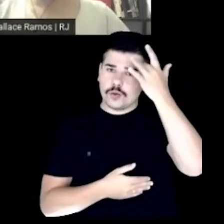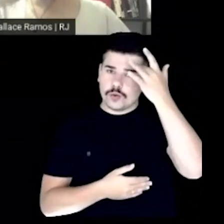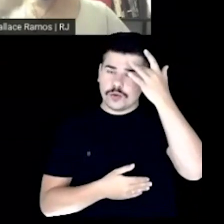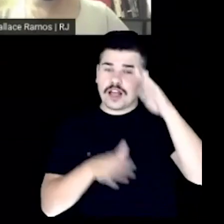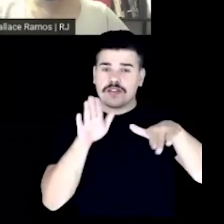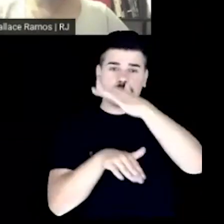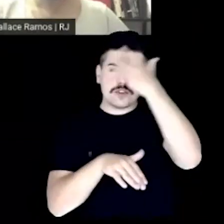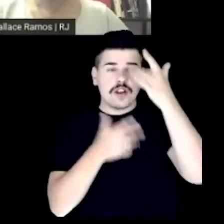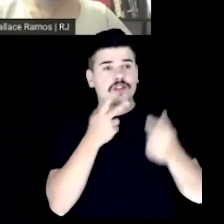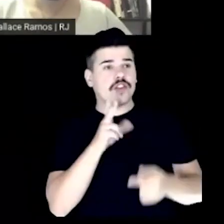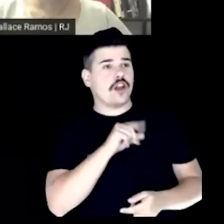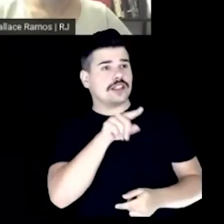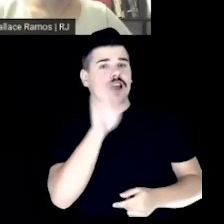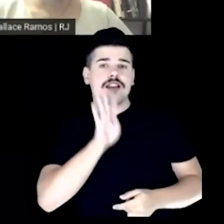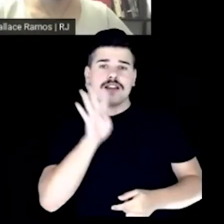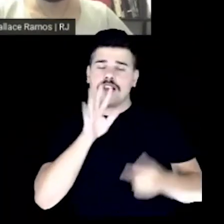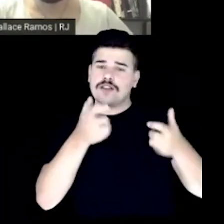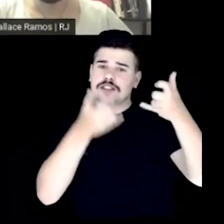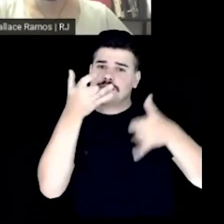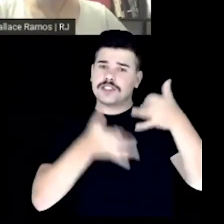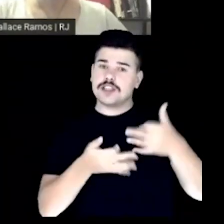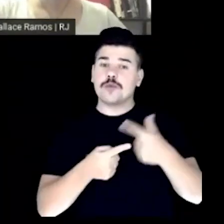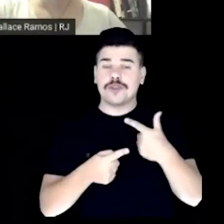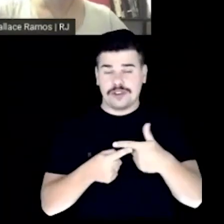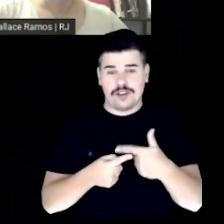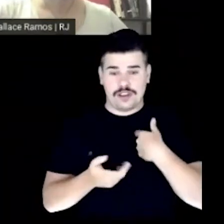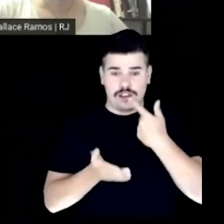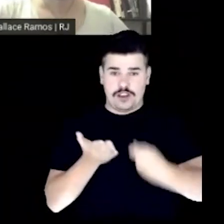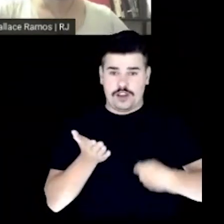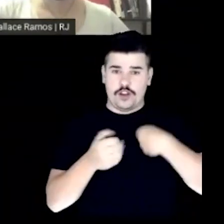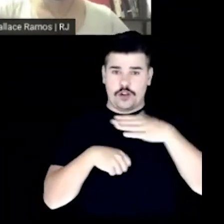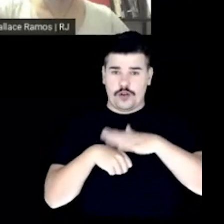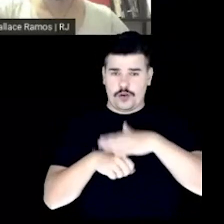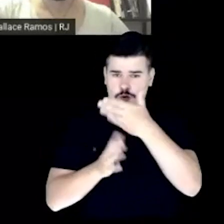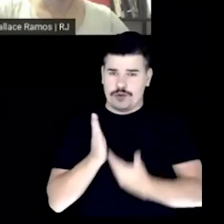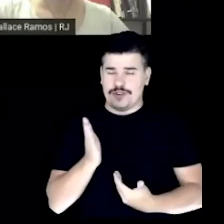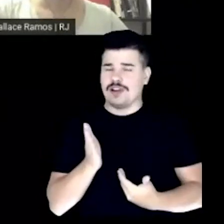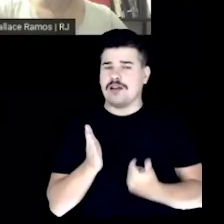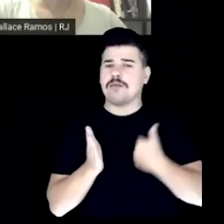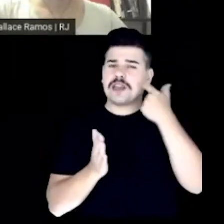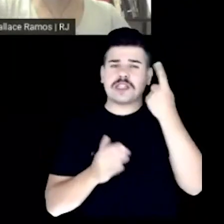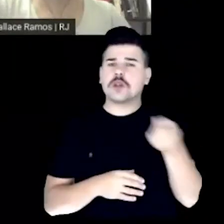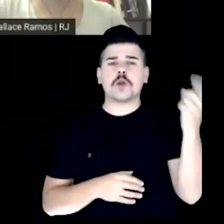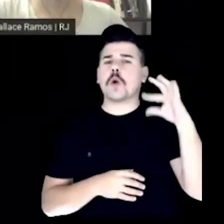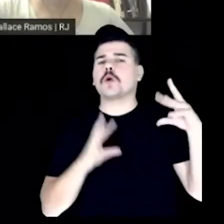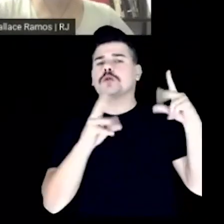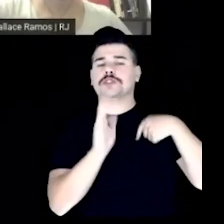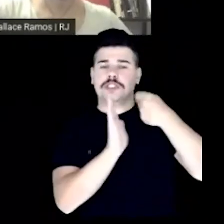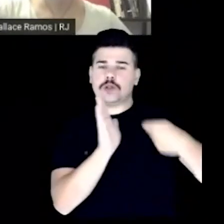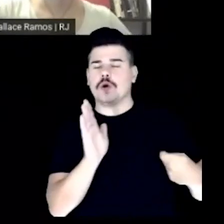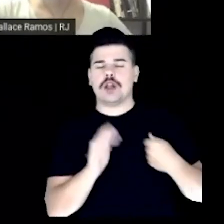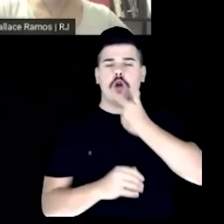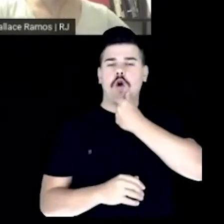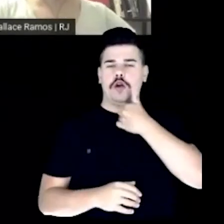olha, ela é legal e ela fala de coisas, sabe? Porque a ideia do escritor ainda é um senhor de 80 anos, branco,